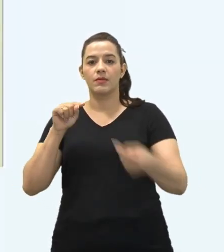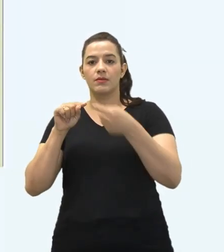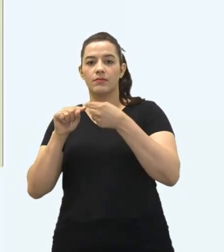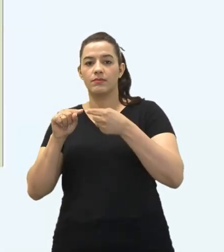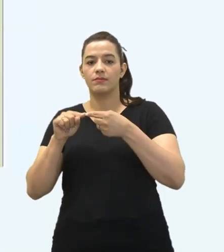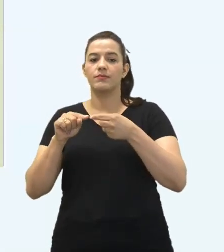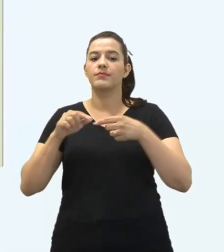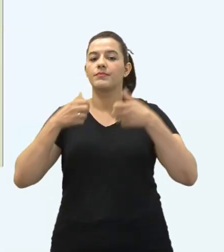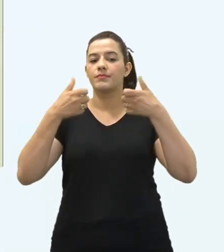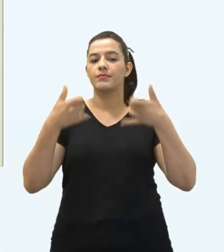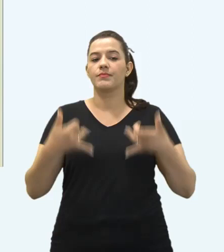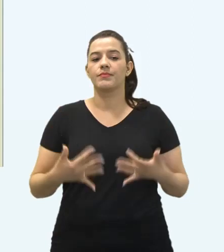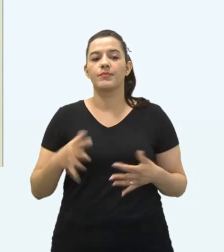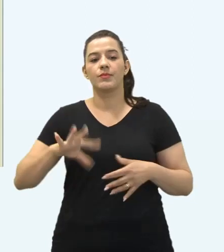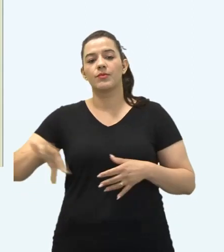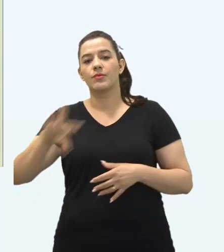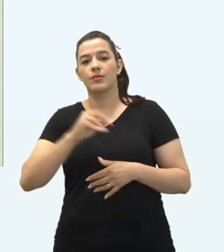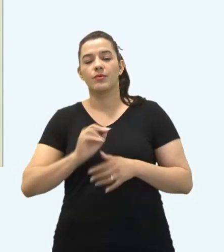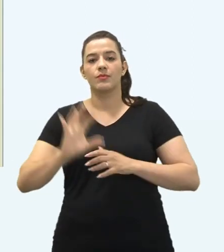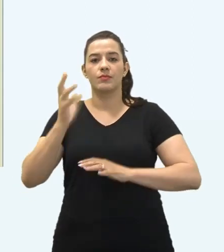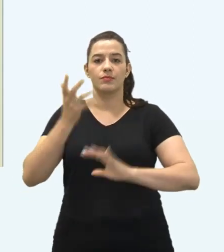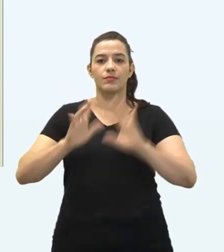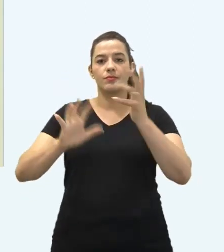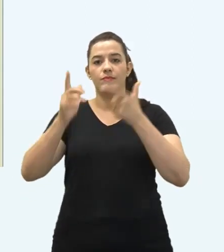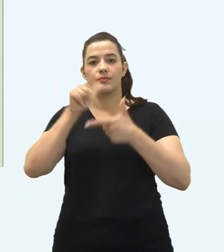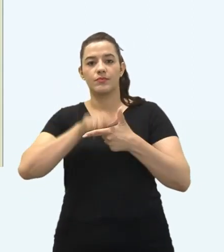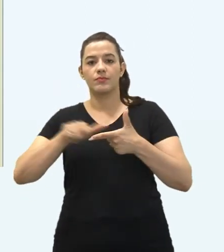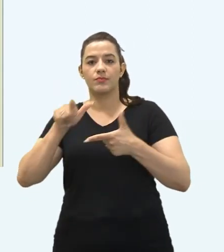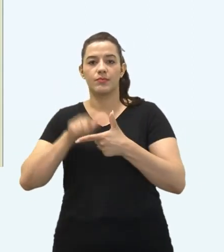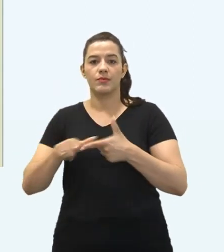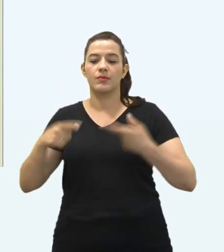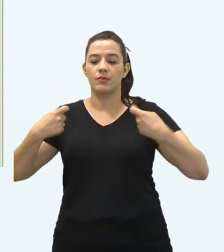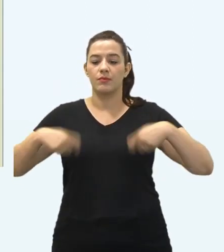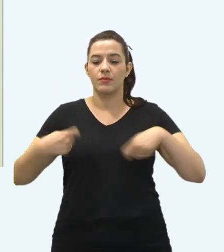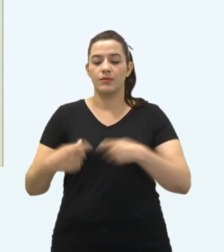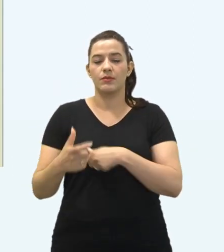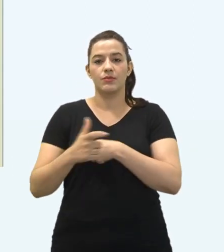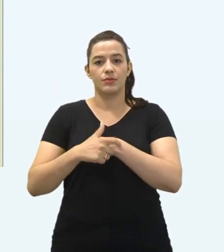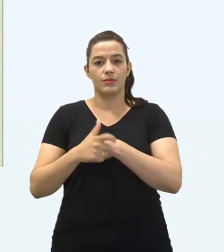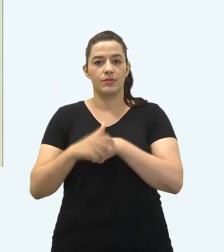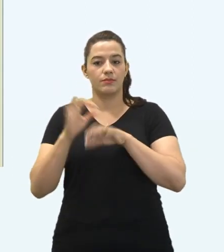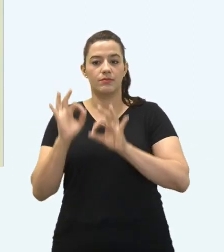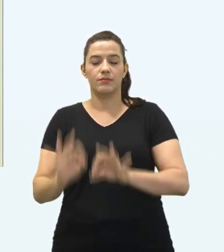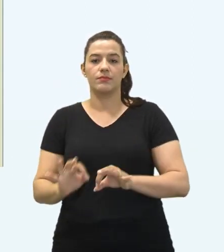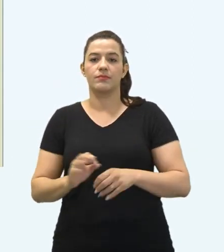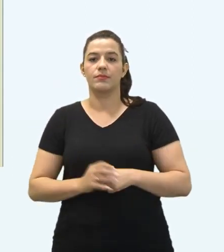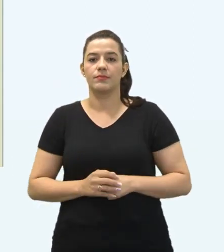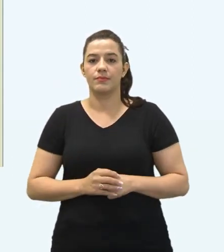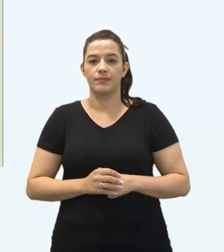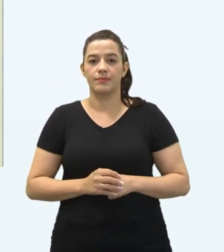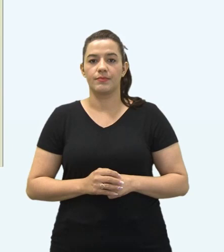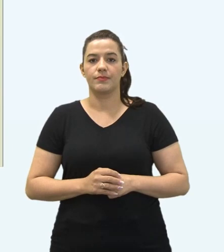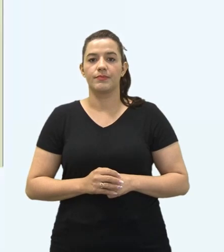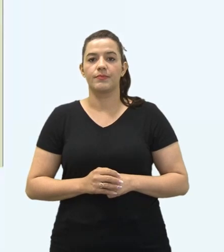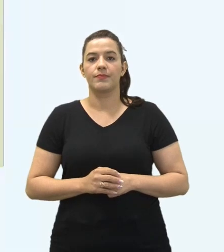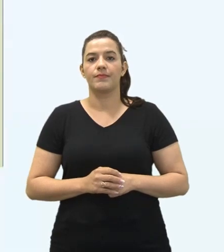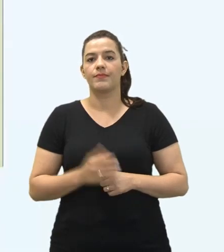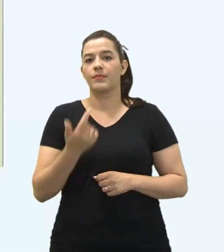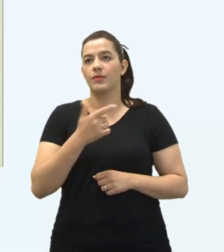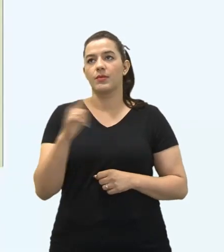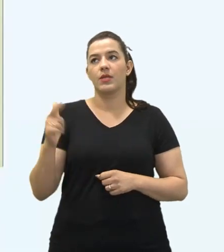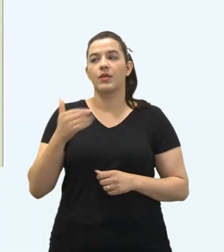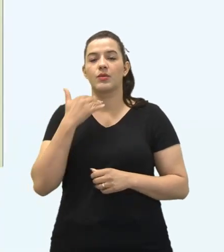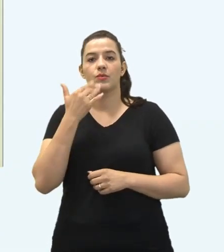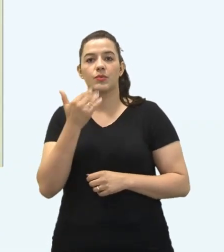a metodologia da resolução de problema nós precisamos de tempo mesmo E aí é possível